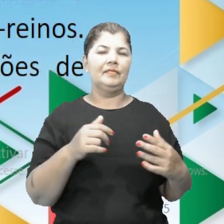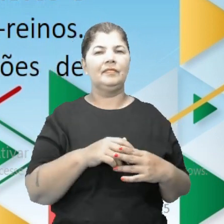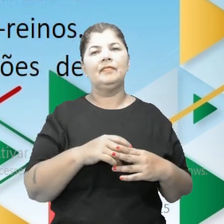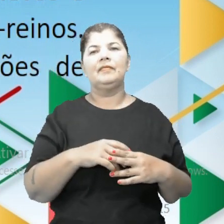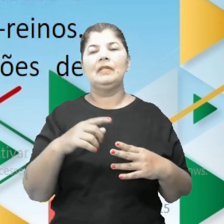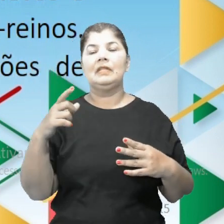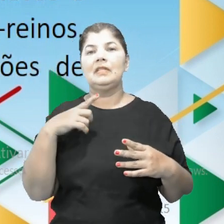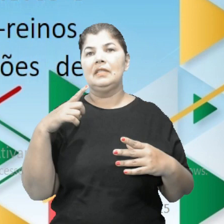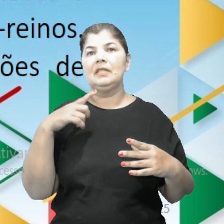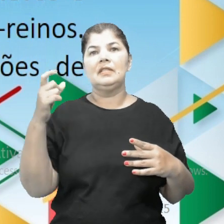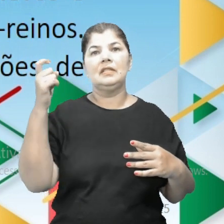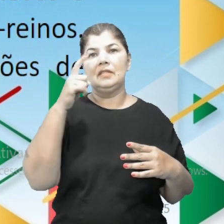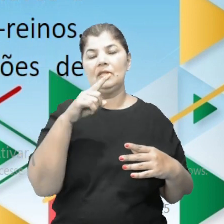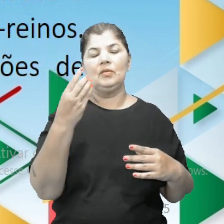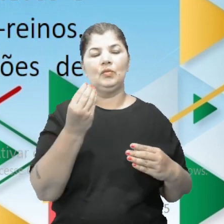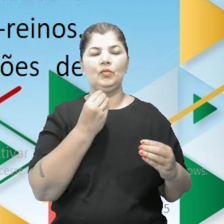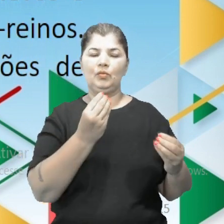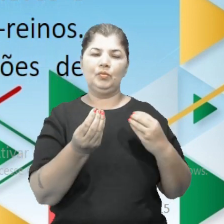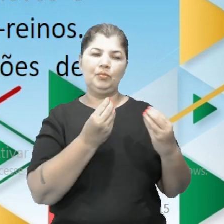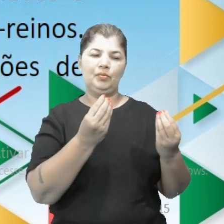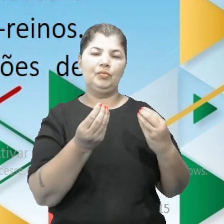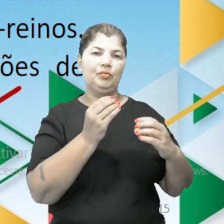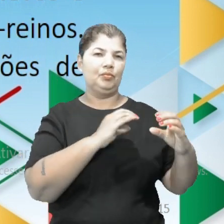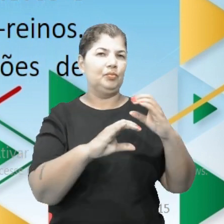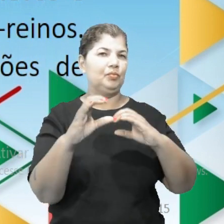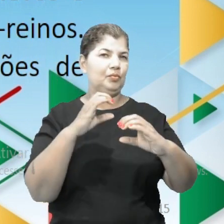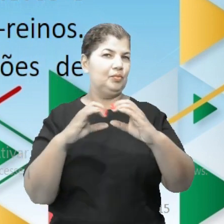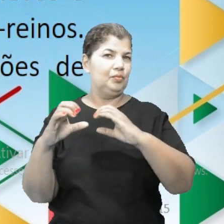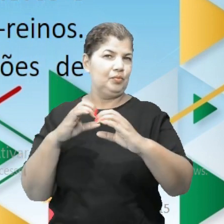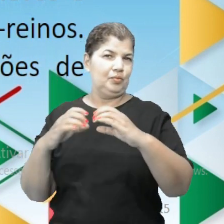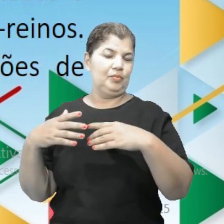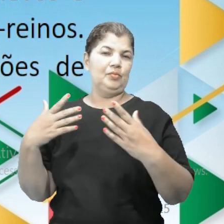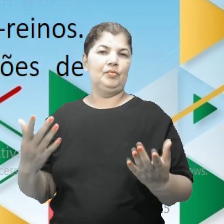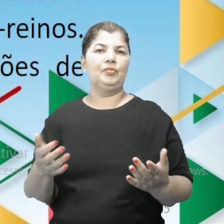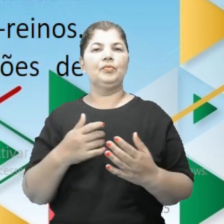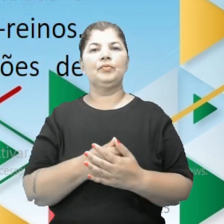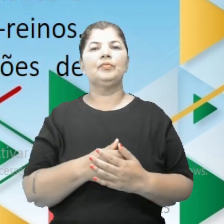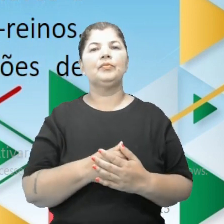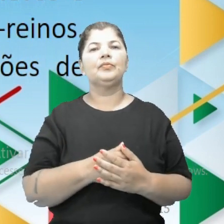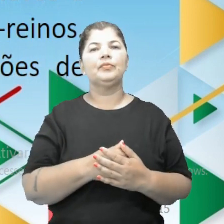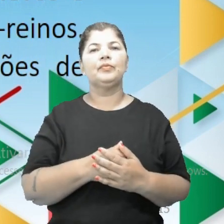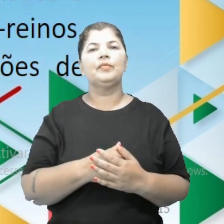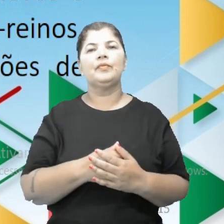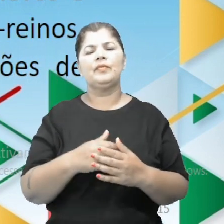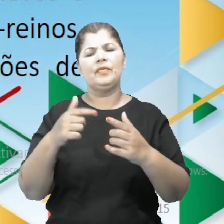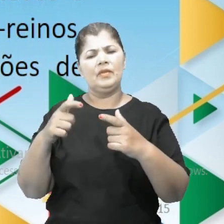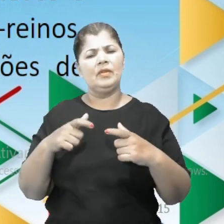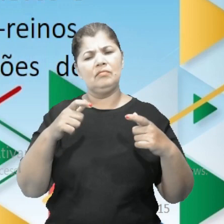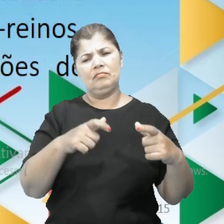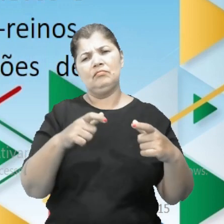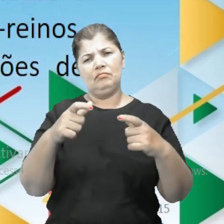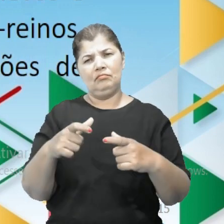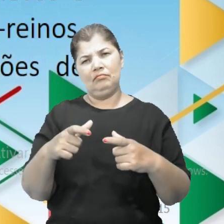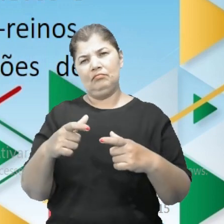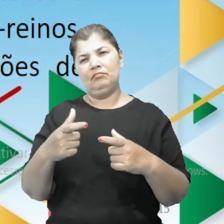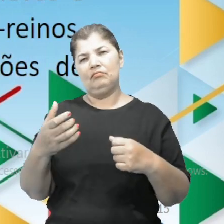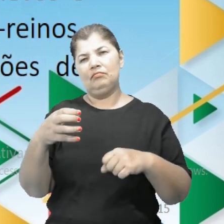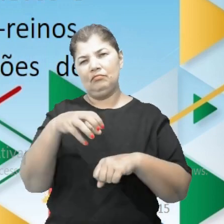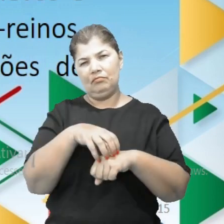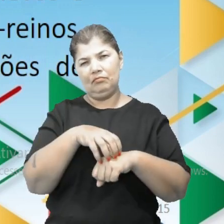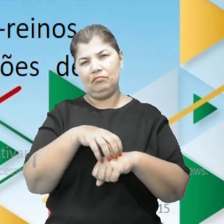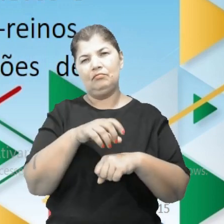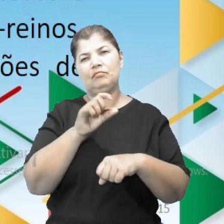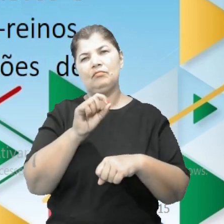a comunicação, né? Então, esses vice-reinos, a população, por sua vez, era composta